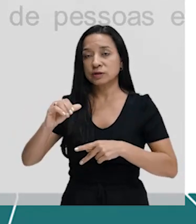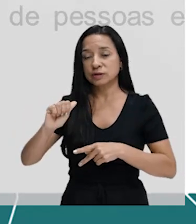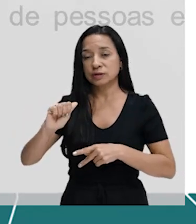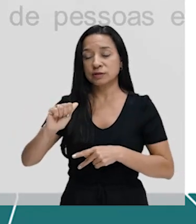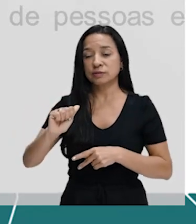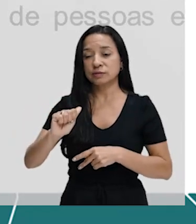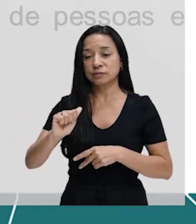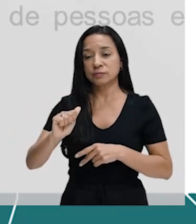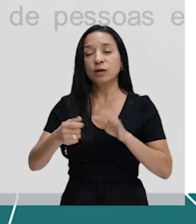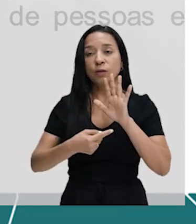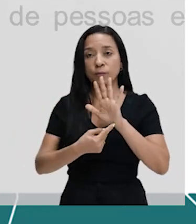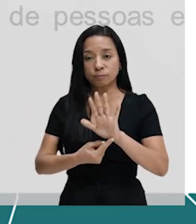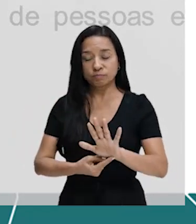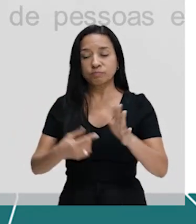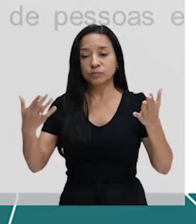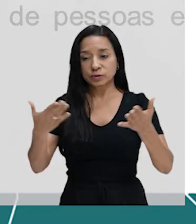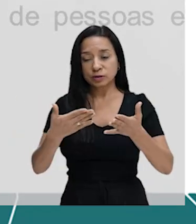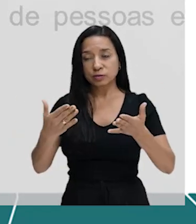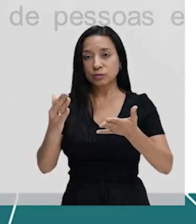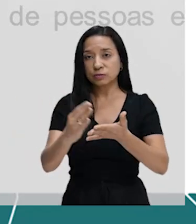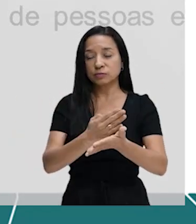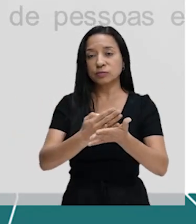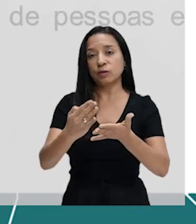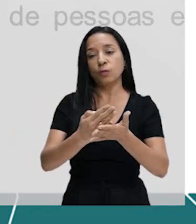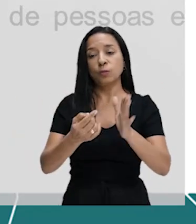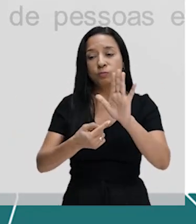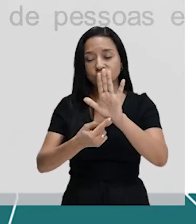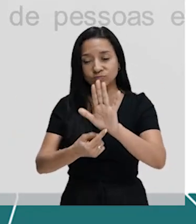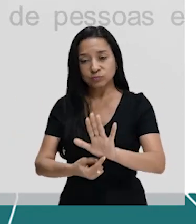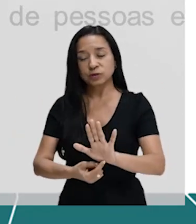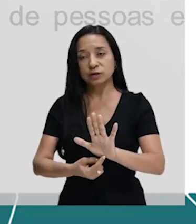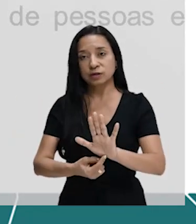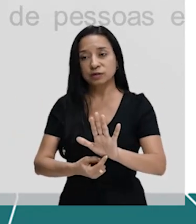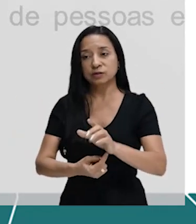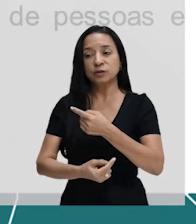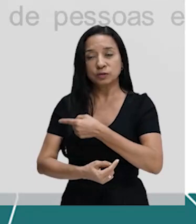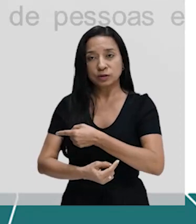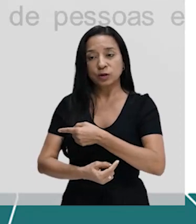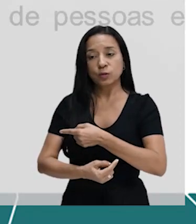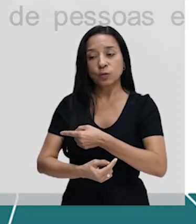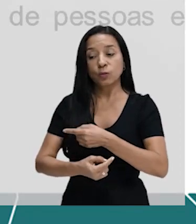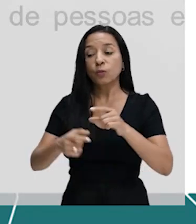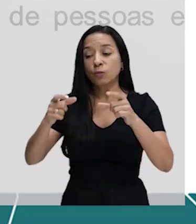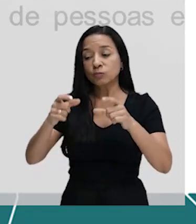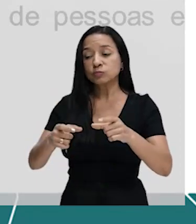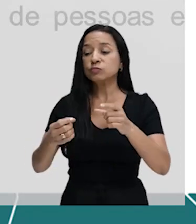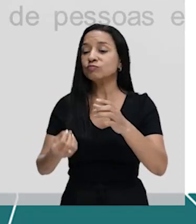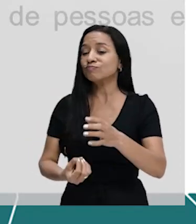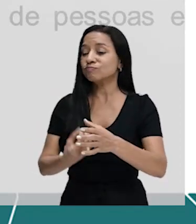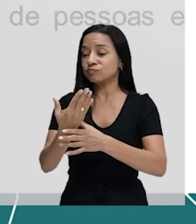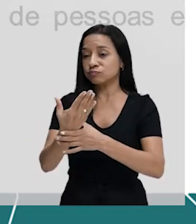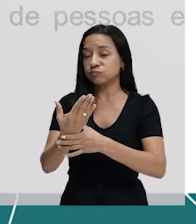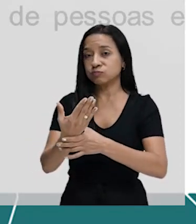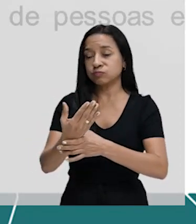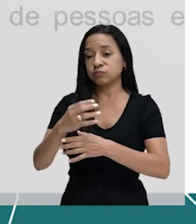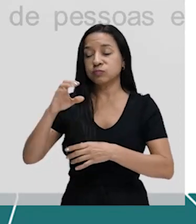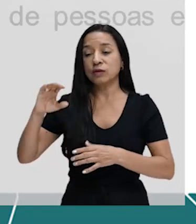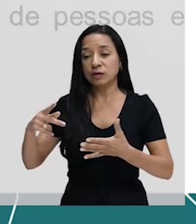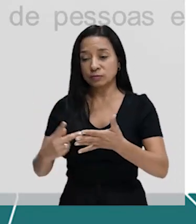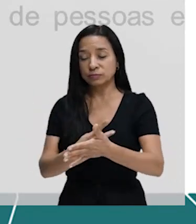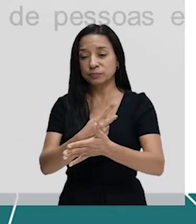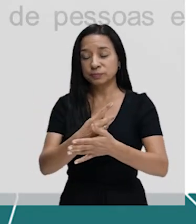hoje alguns destaques dessa civilização, de como tudo acontecia. Além dessa lenda,